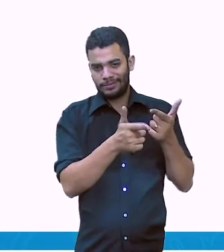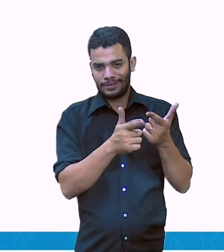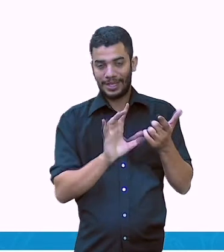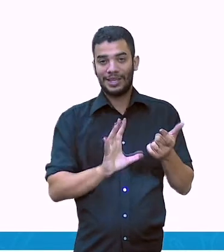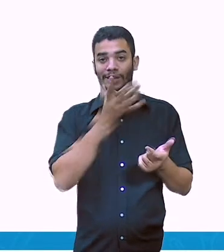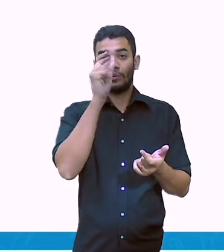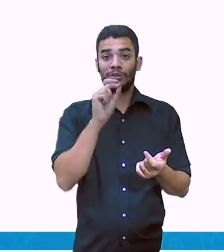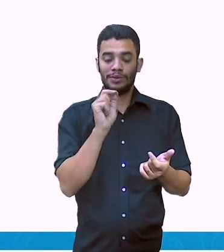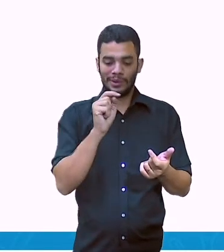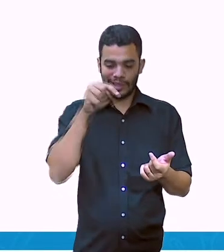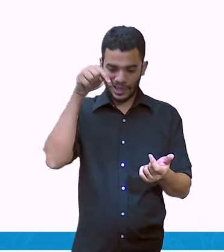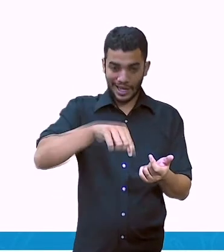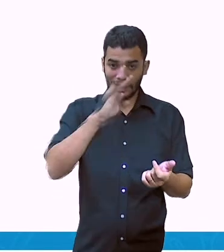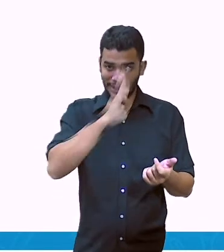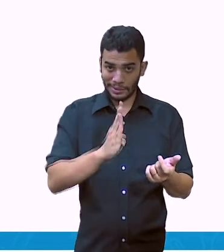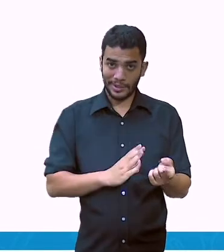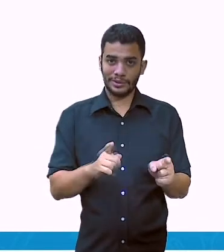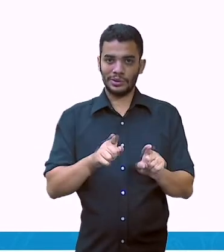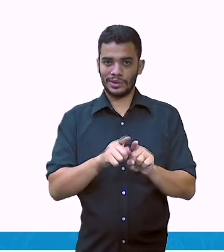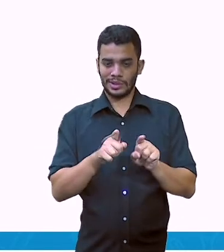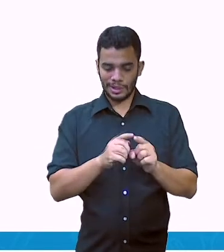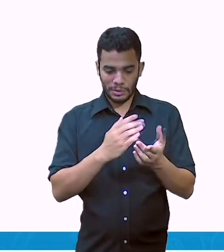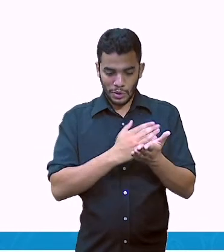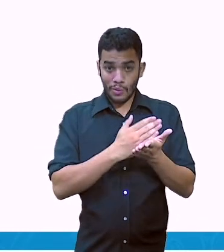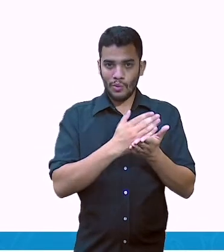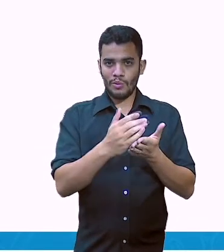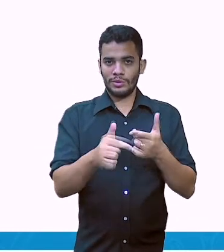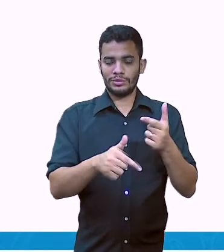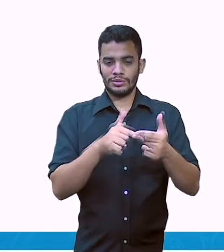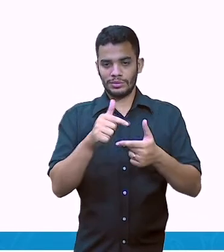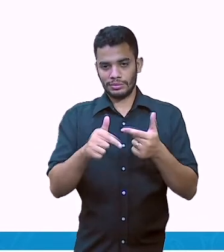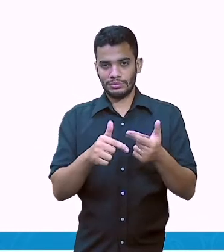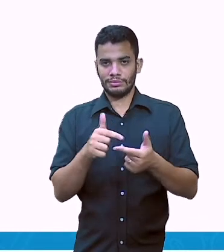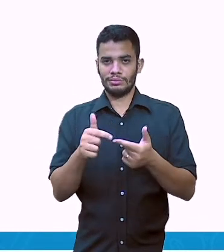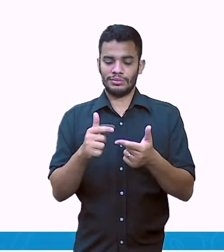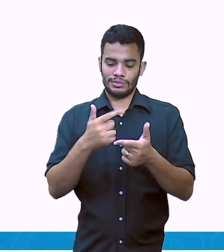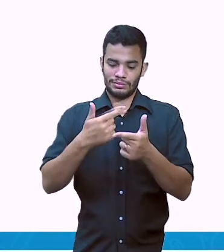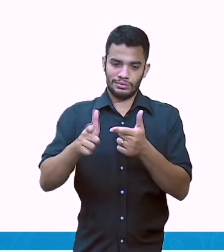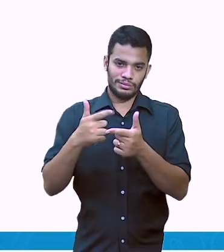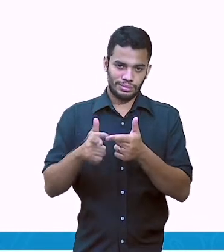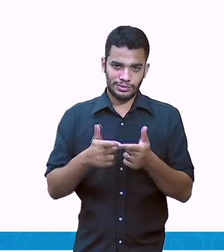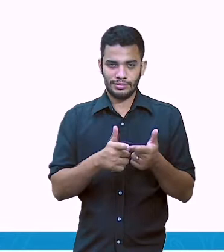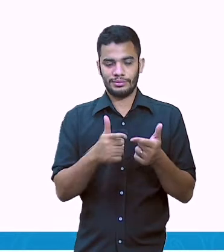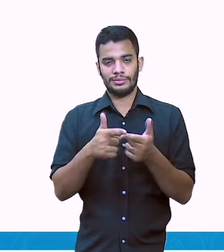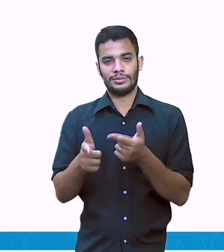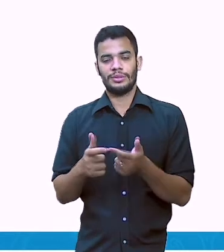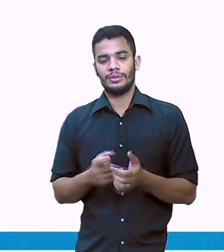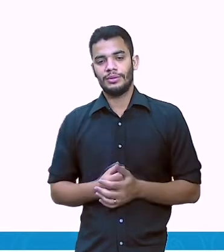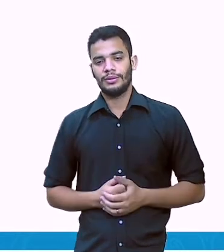lá fora não tinha dinheiro para comprar o meu produto base de exportação,